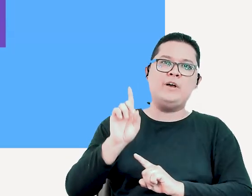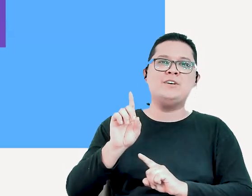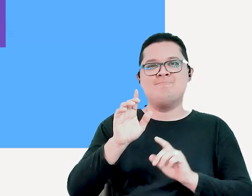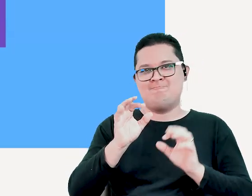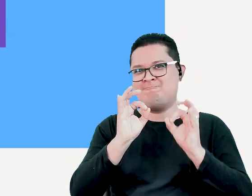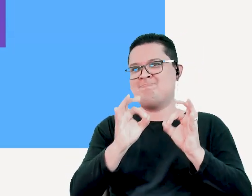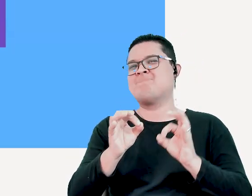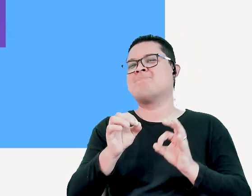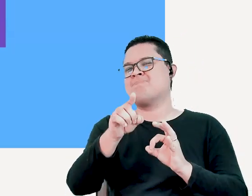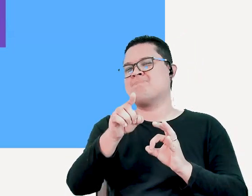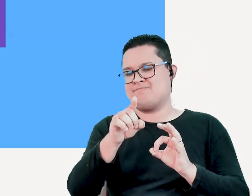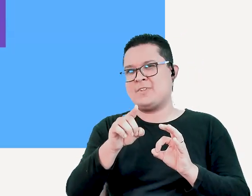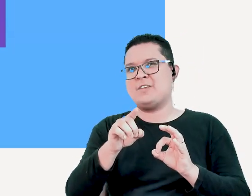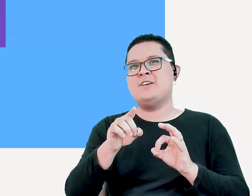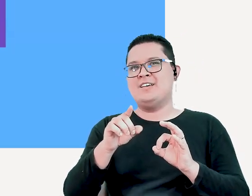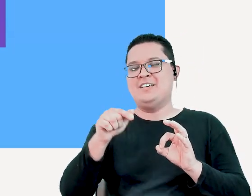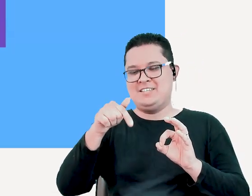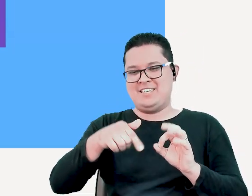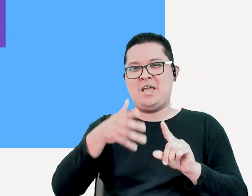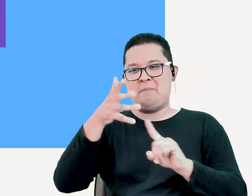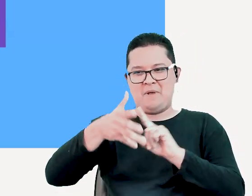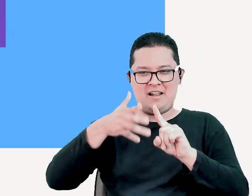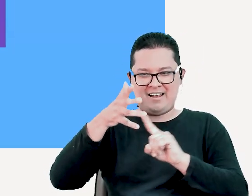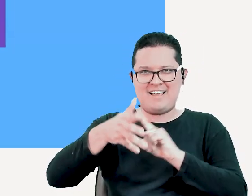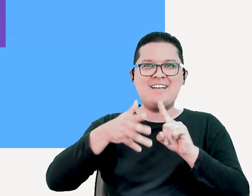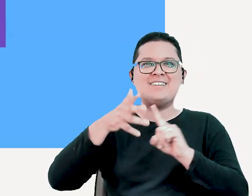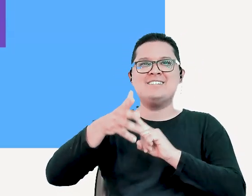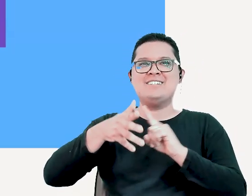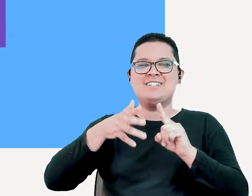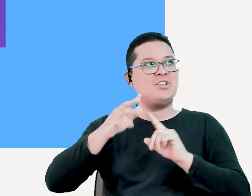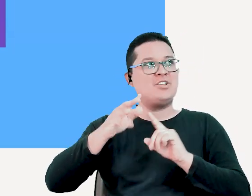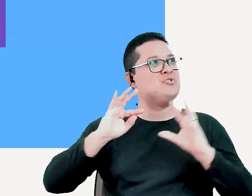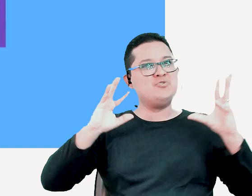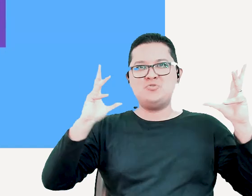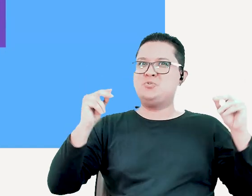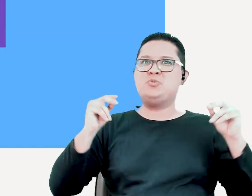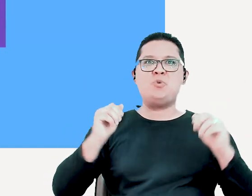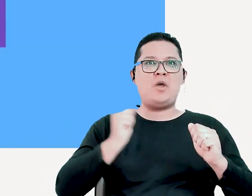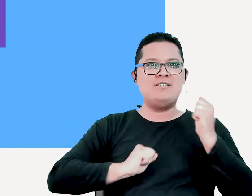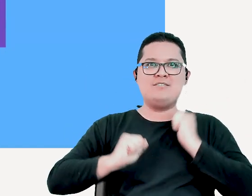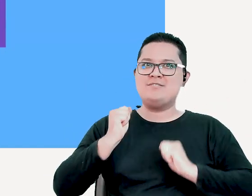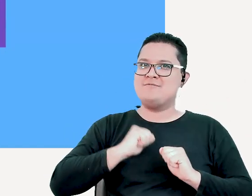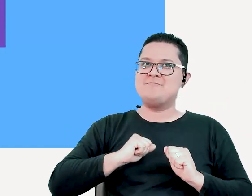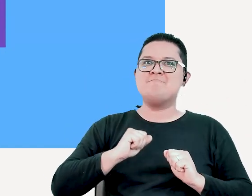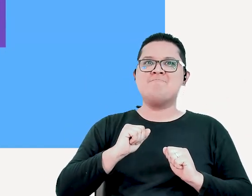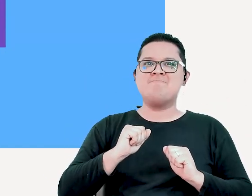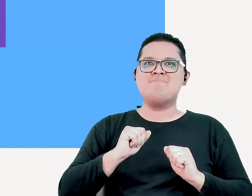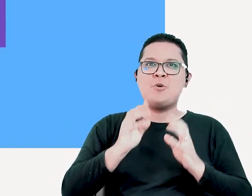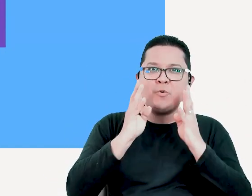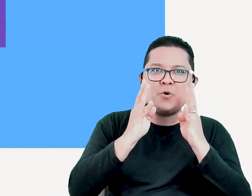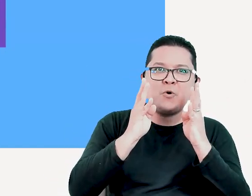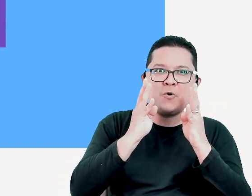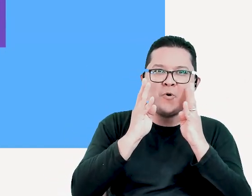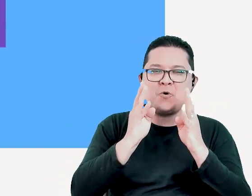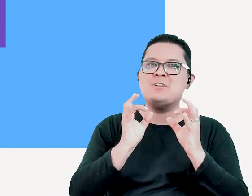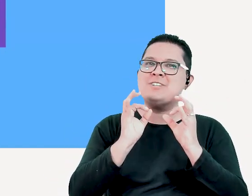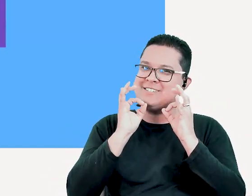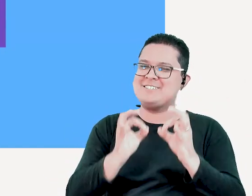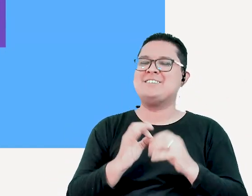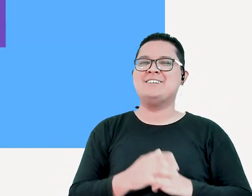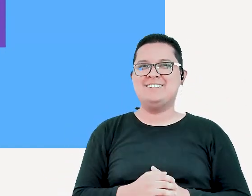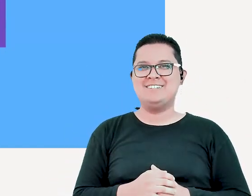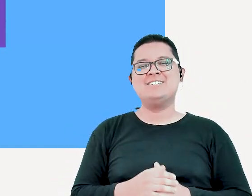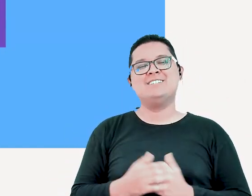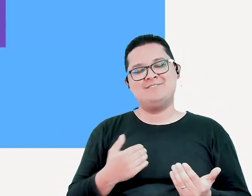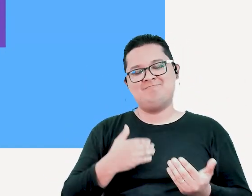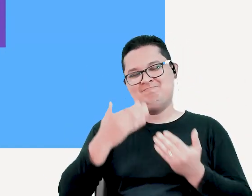palestras mais assistidas, acho que a briga vai ser boa aqui, né? E é isso, quero te agradecer demais